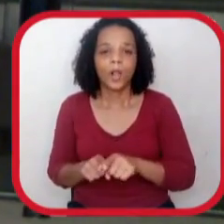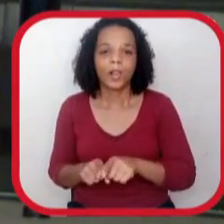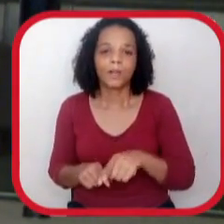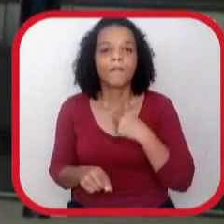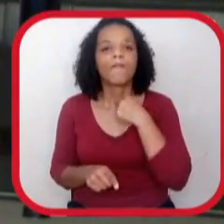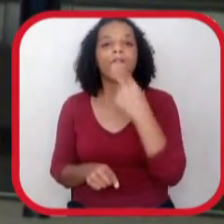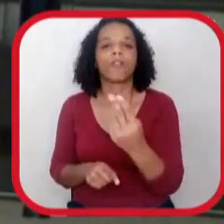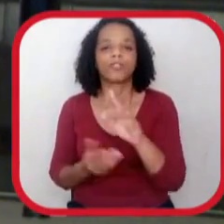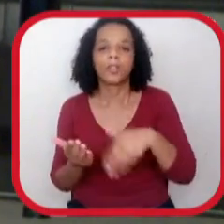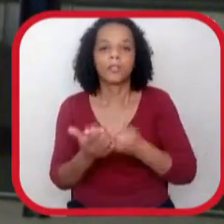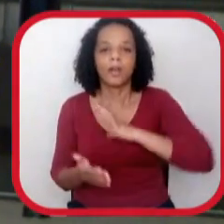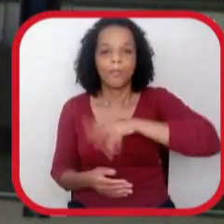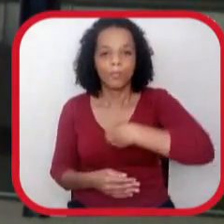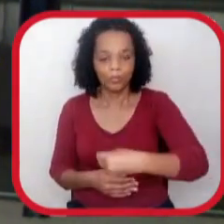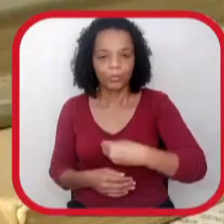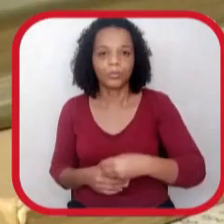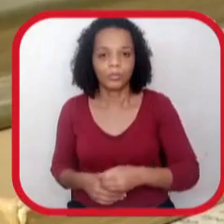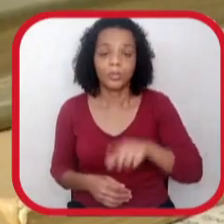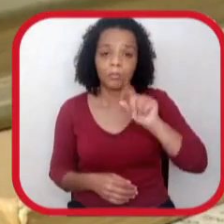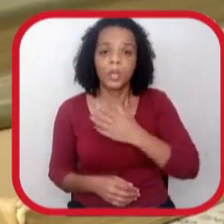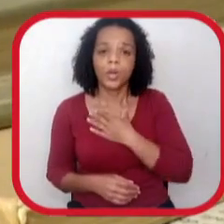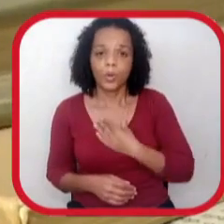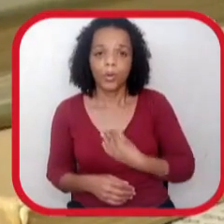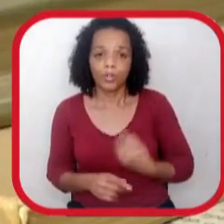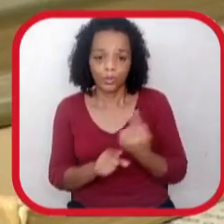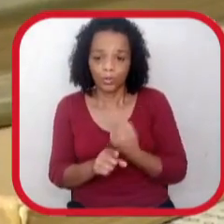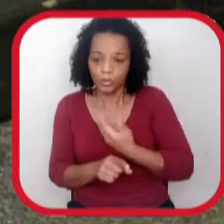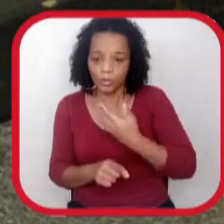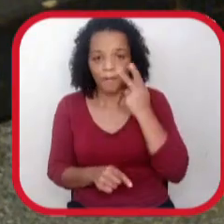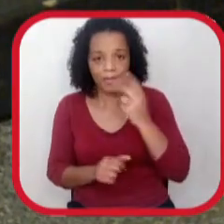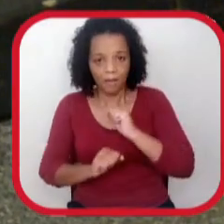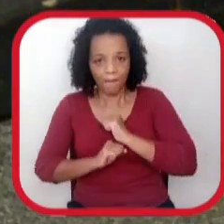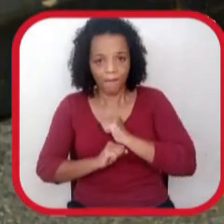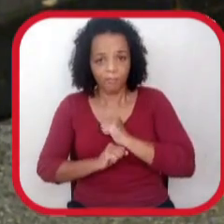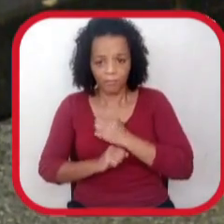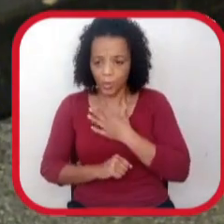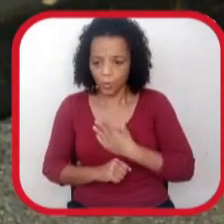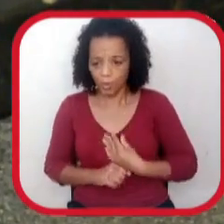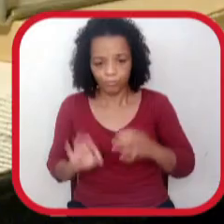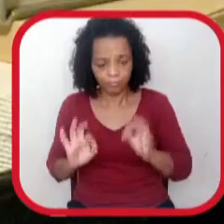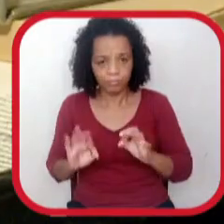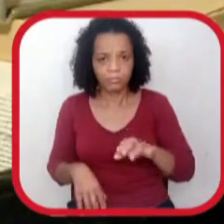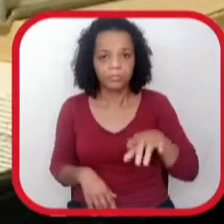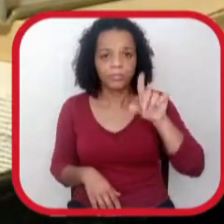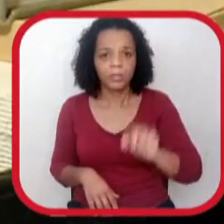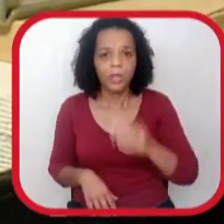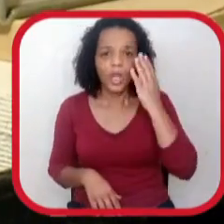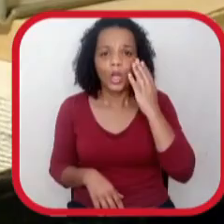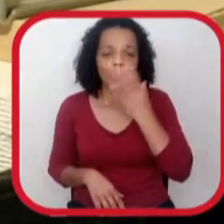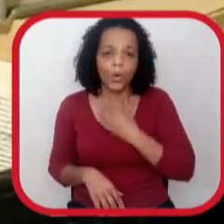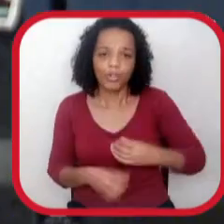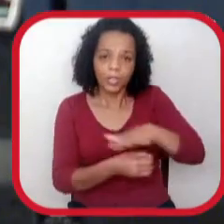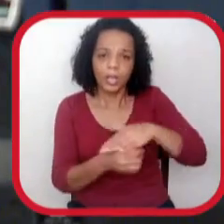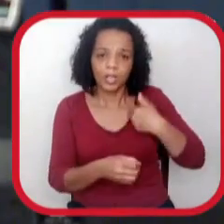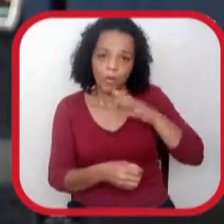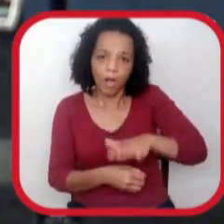um altifalante para o mundo importante. Gosto muito da vida que tenho, gosto mesmo muito da vida que tenho e gosto muito do